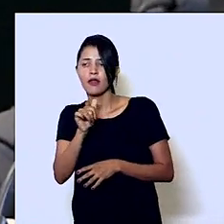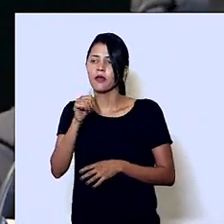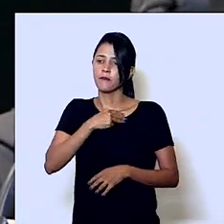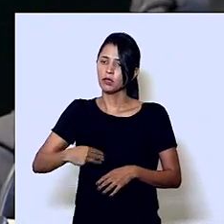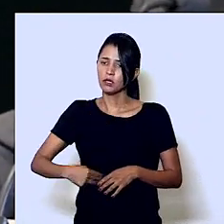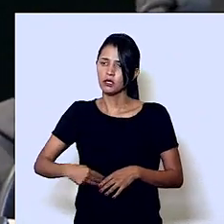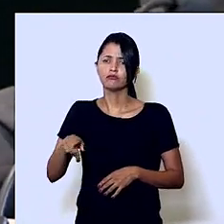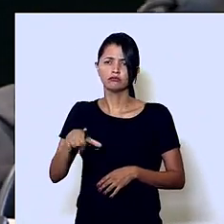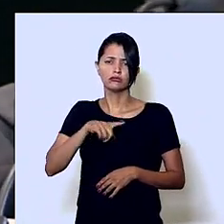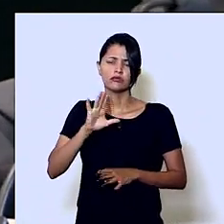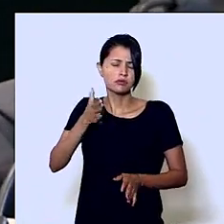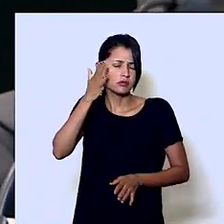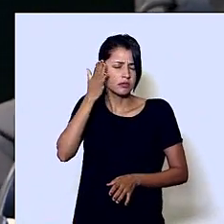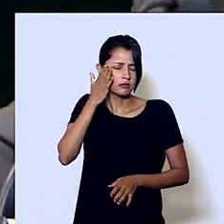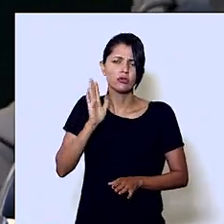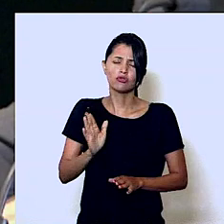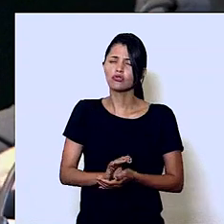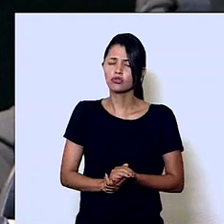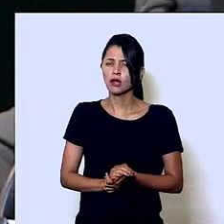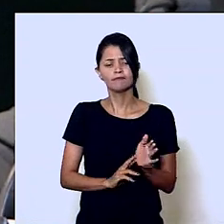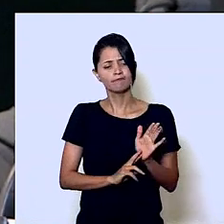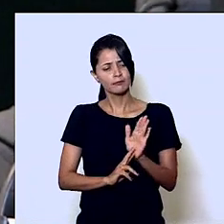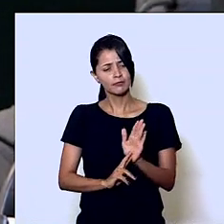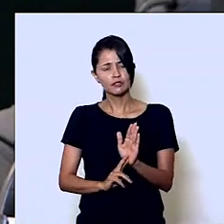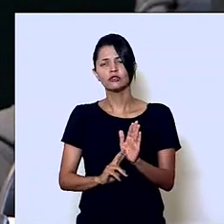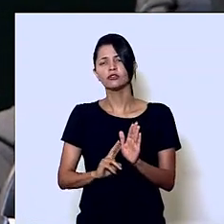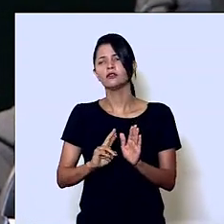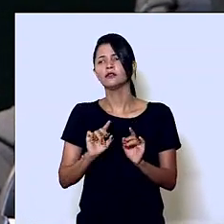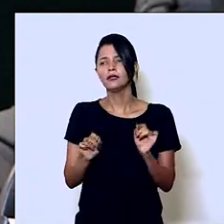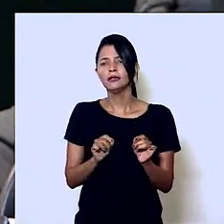sempre da representatividade e